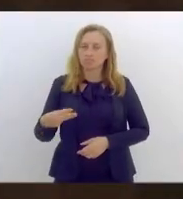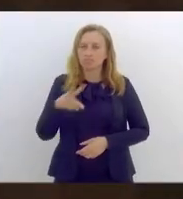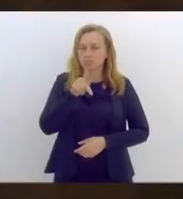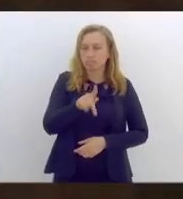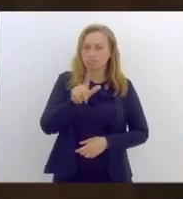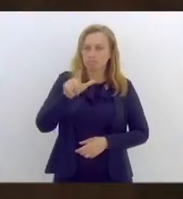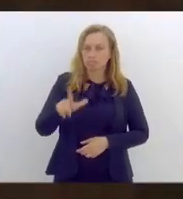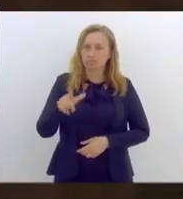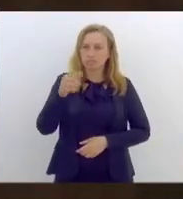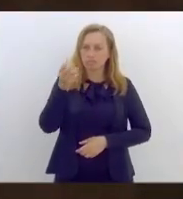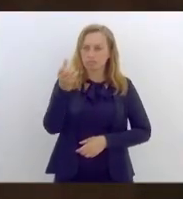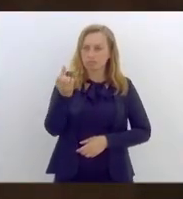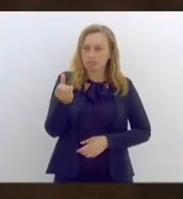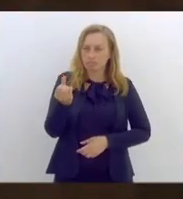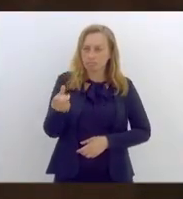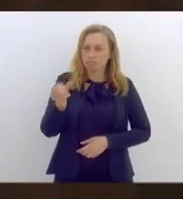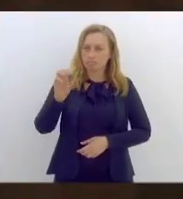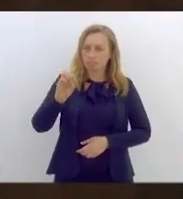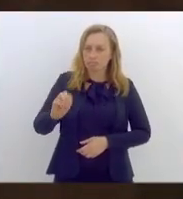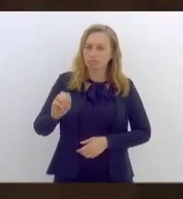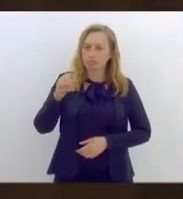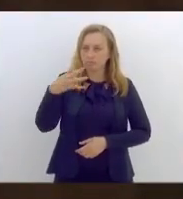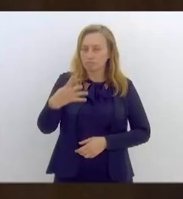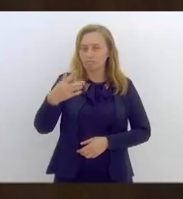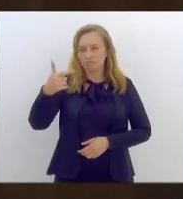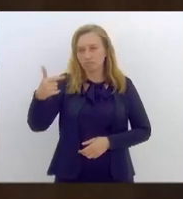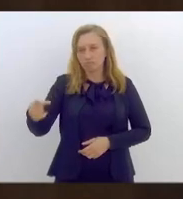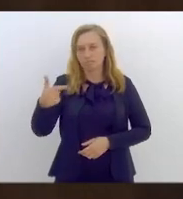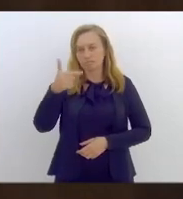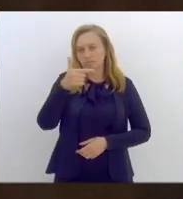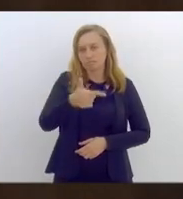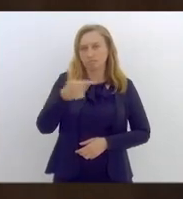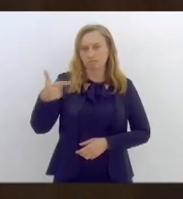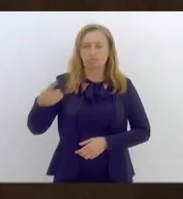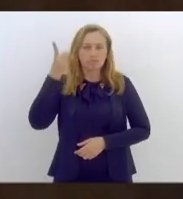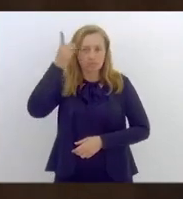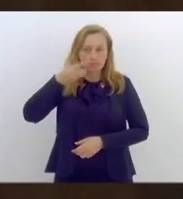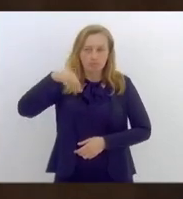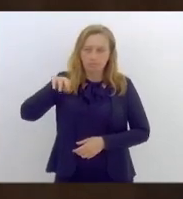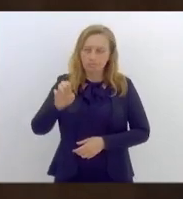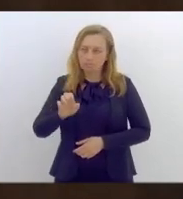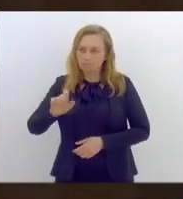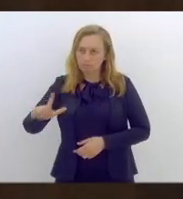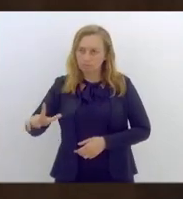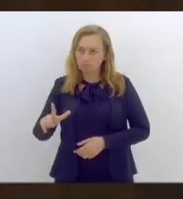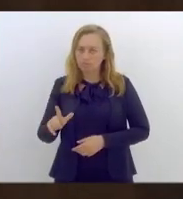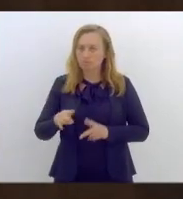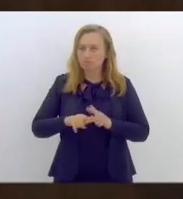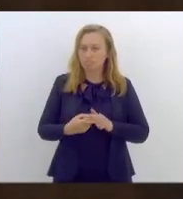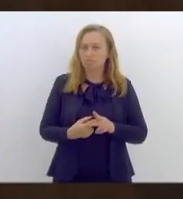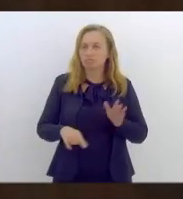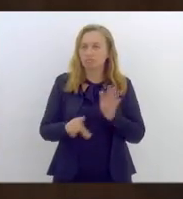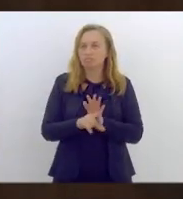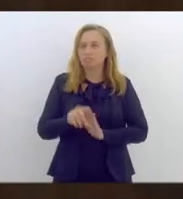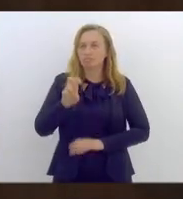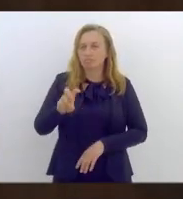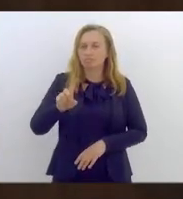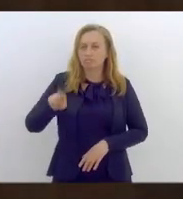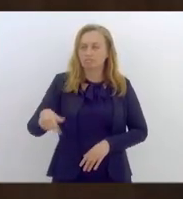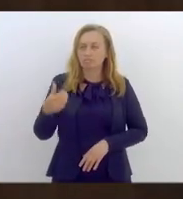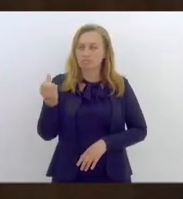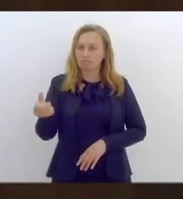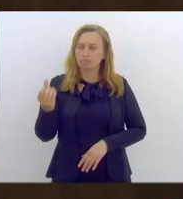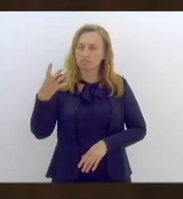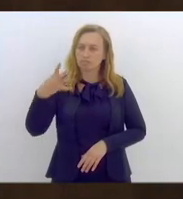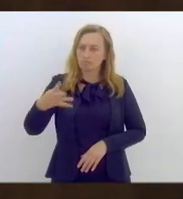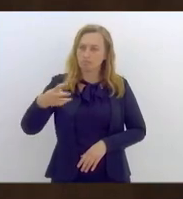pl6047 de 22 deputados Samuel Malafaia Altera a lei 5645 de 10